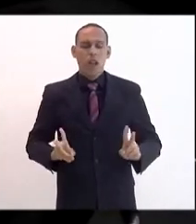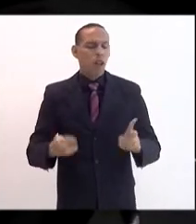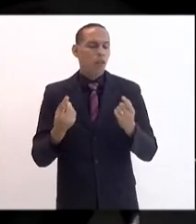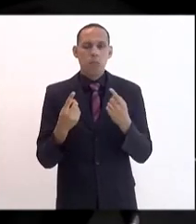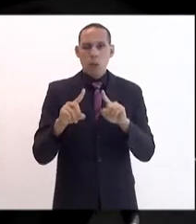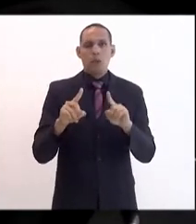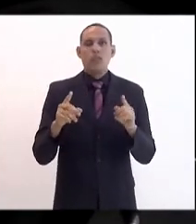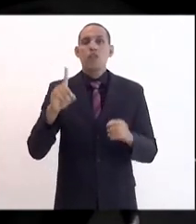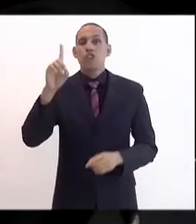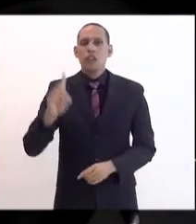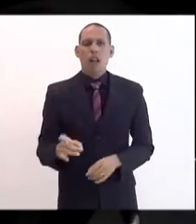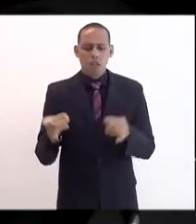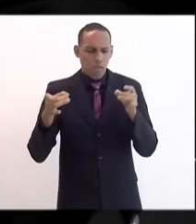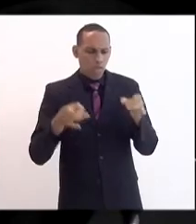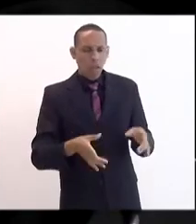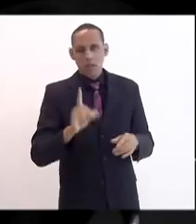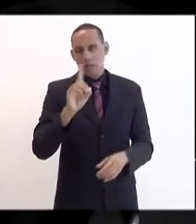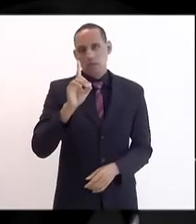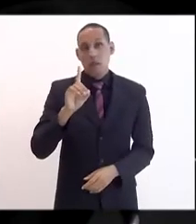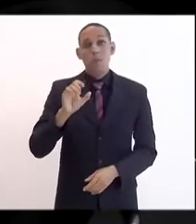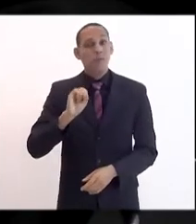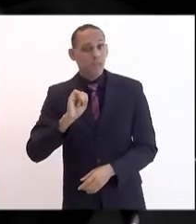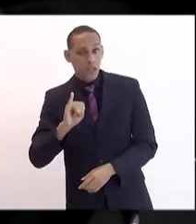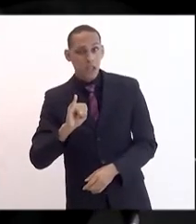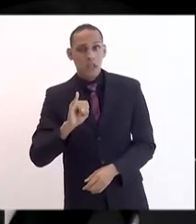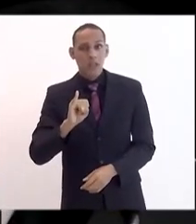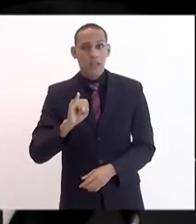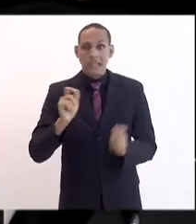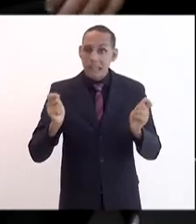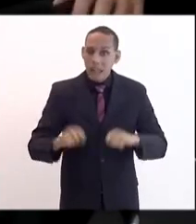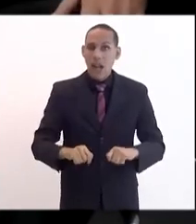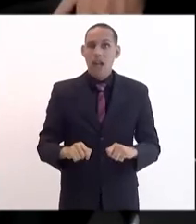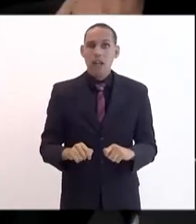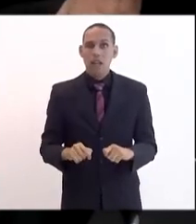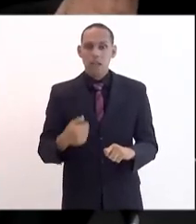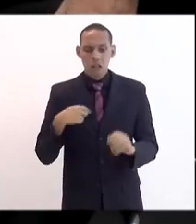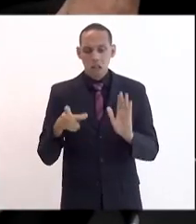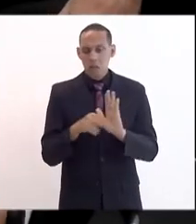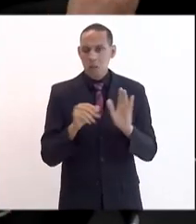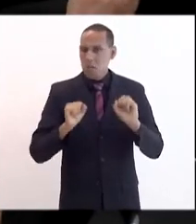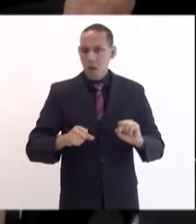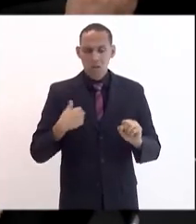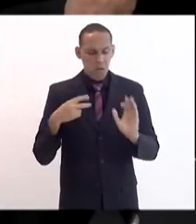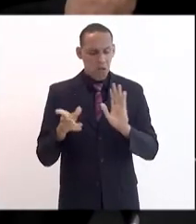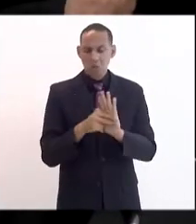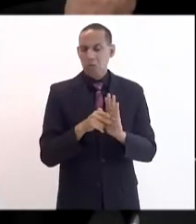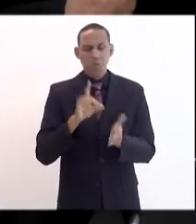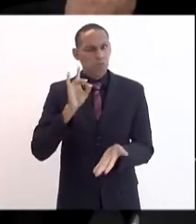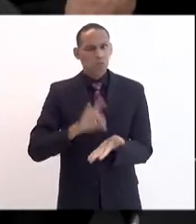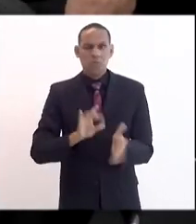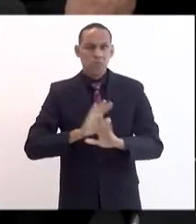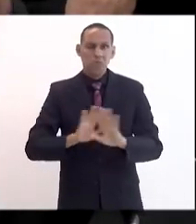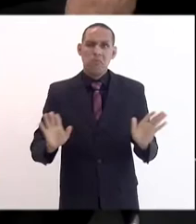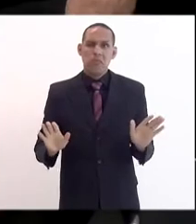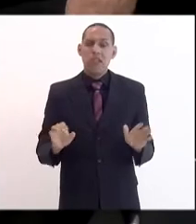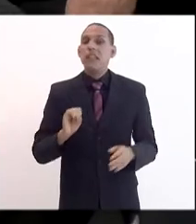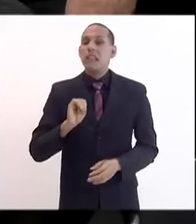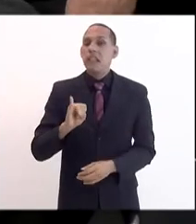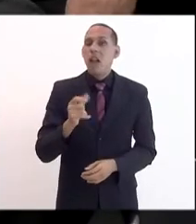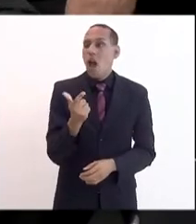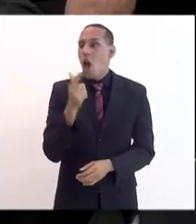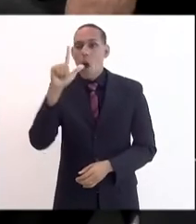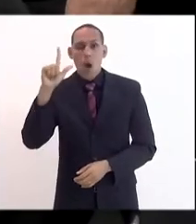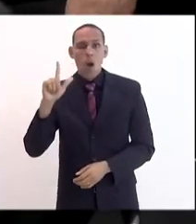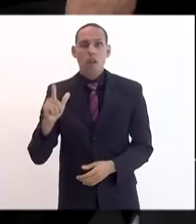abrir mão de direito. Então, se o dispositivo permite de eu emendar, eu vou emendar mesmo. E se tiver